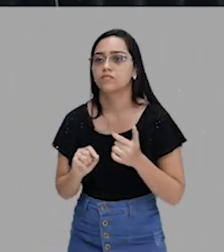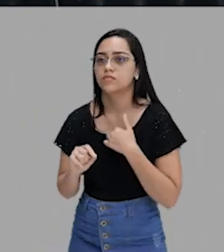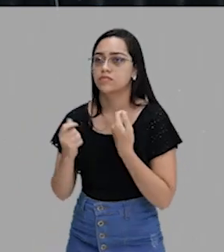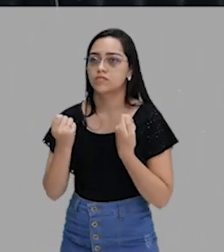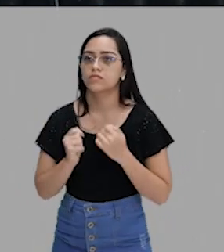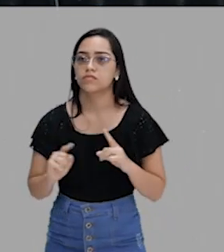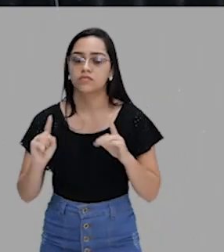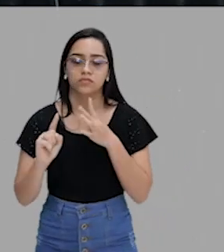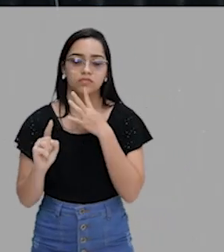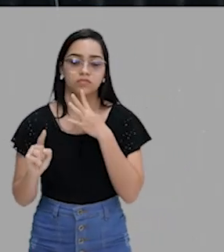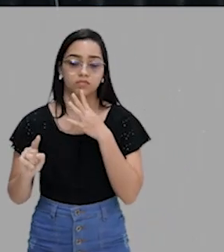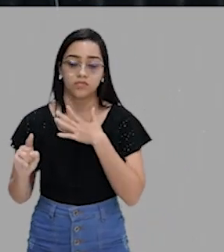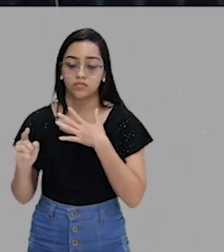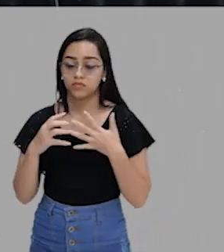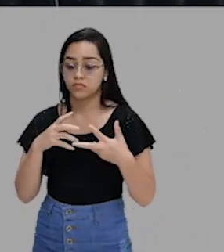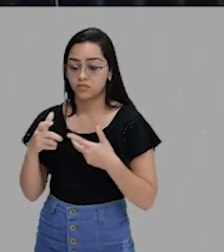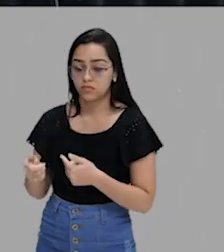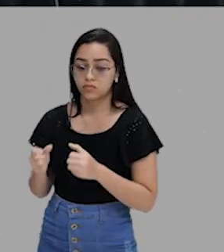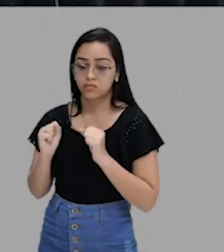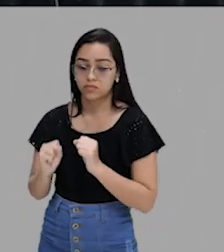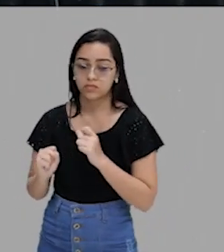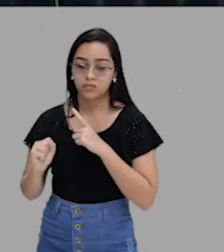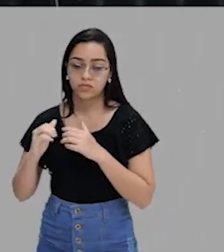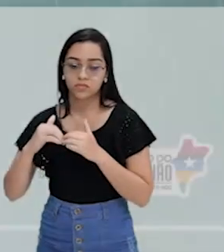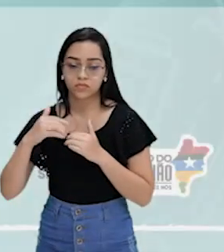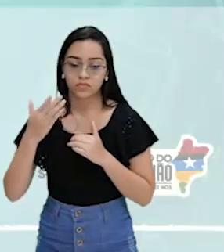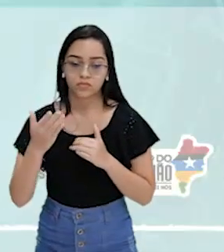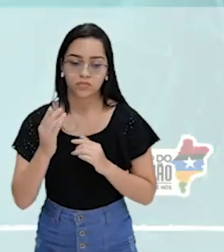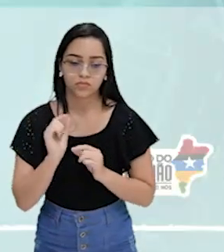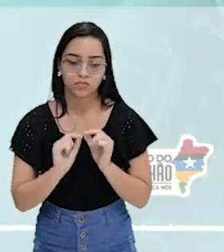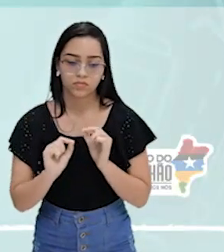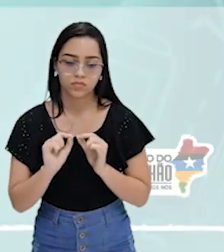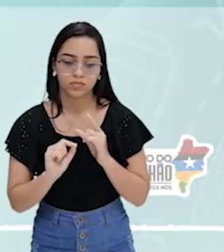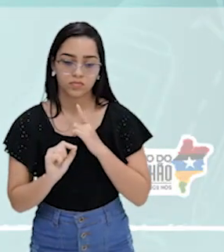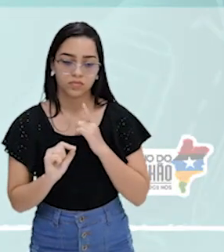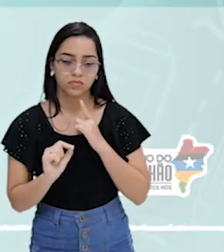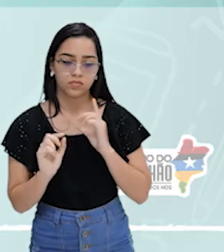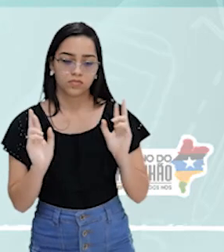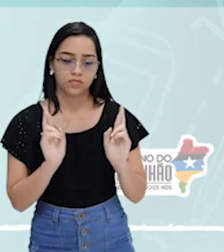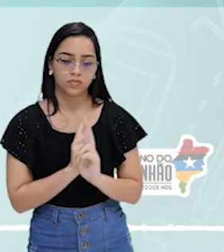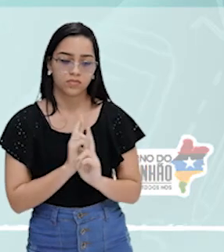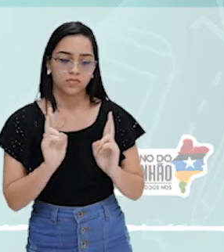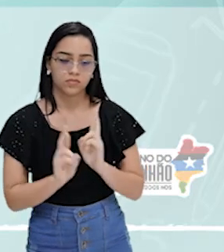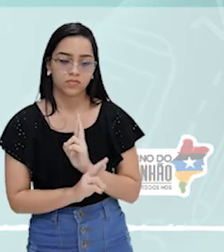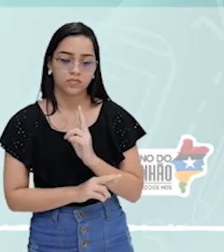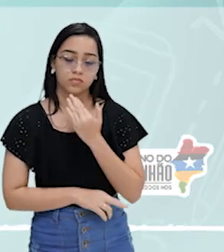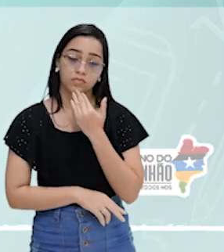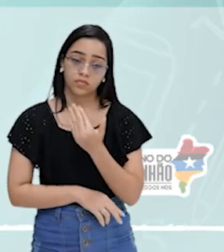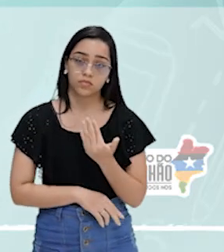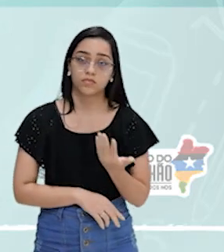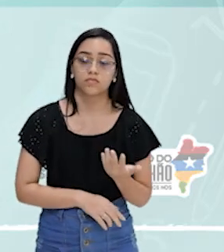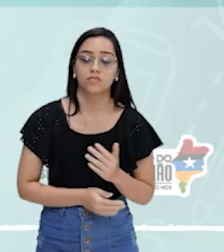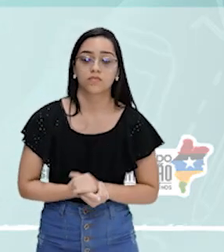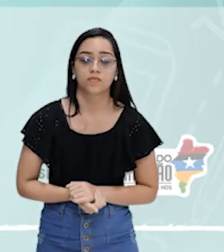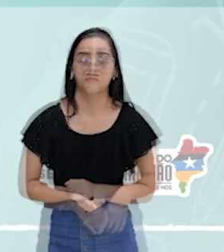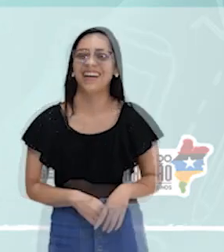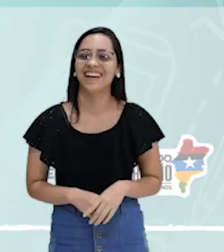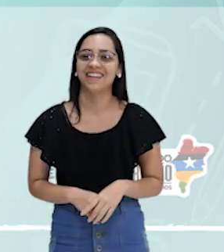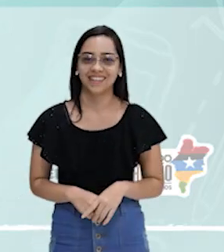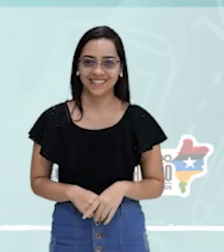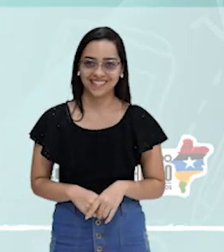meus conhecimentos de mundo para ir além desse texto em relação às questões que são pedidas aqui, tá? Mais uma questão.